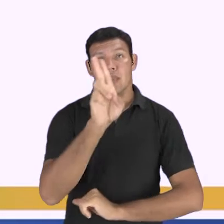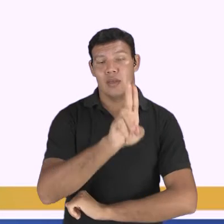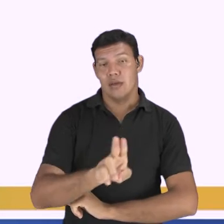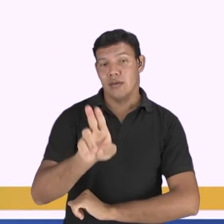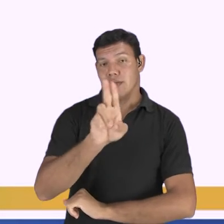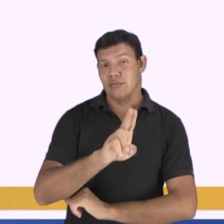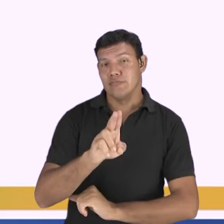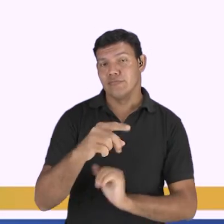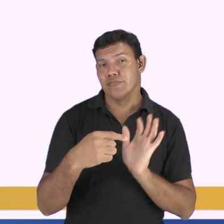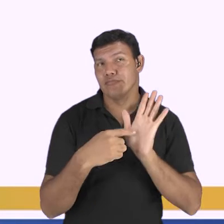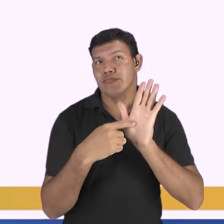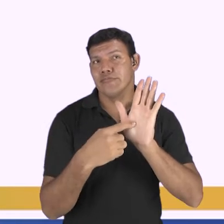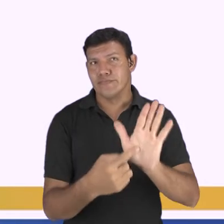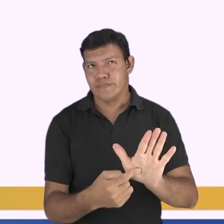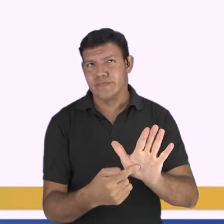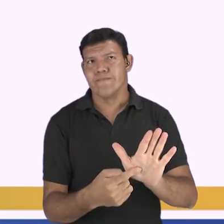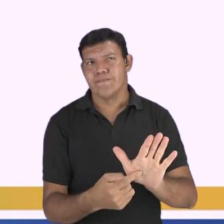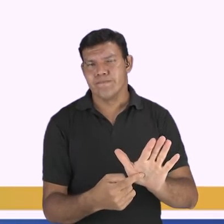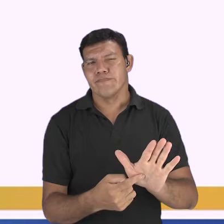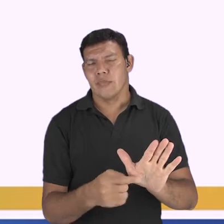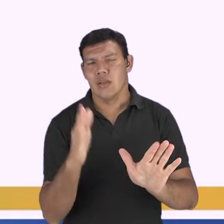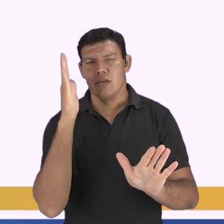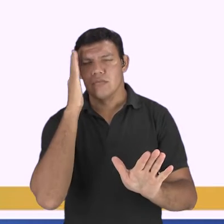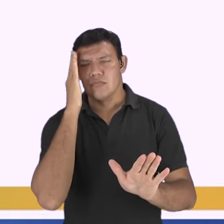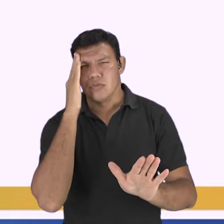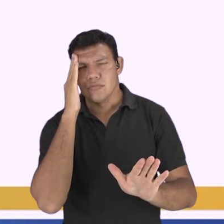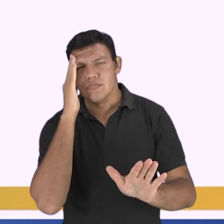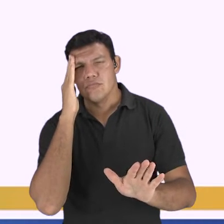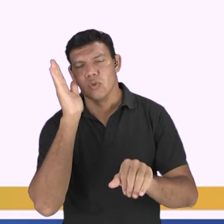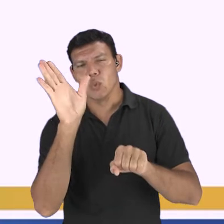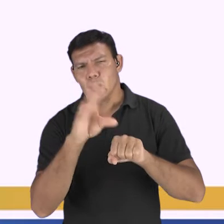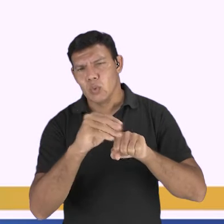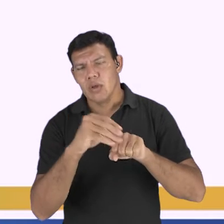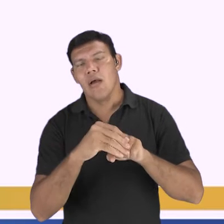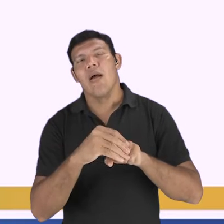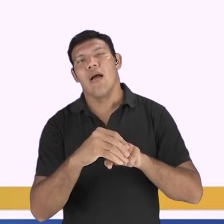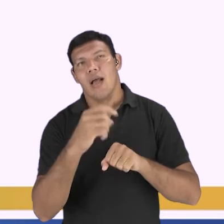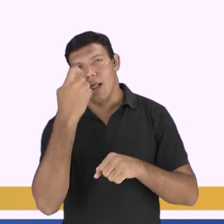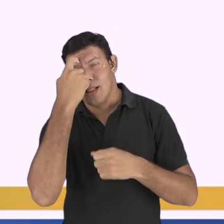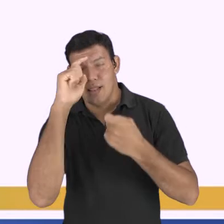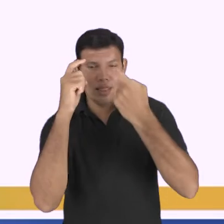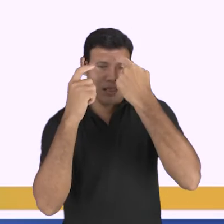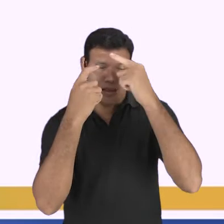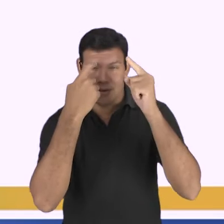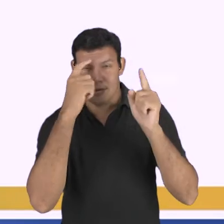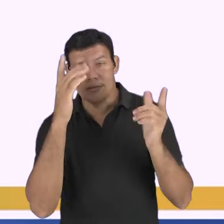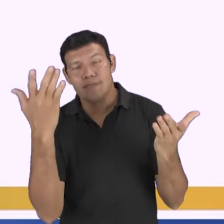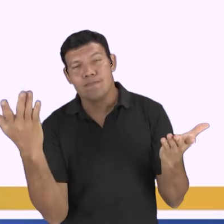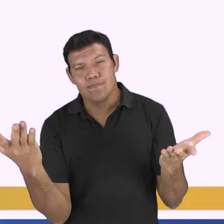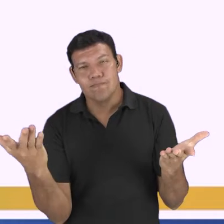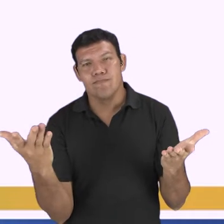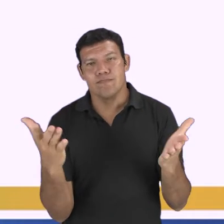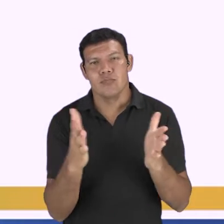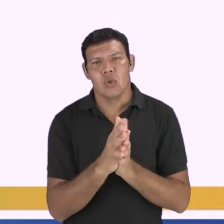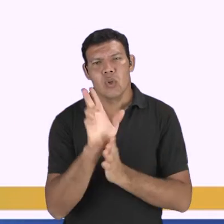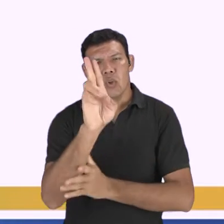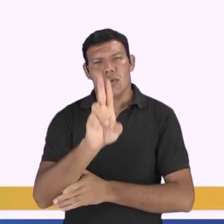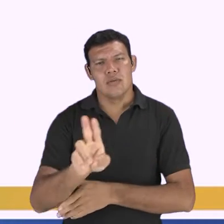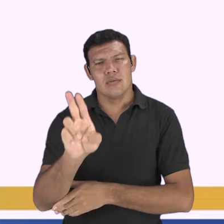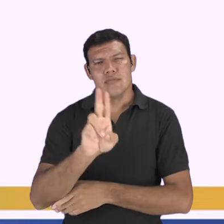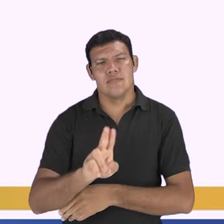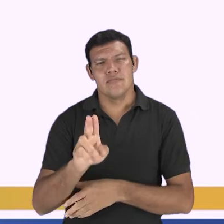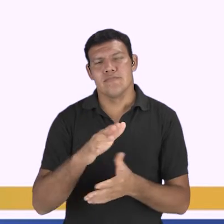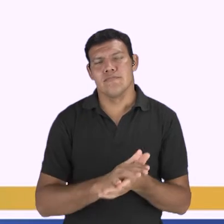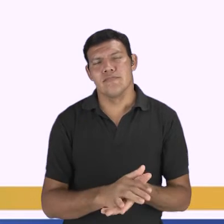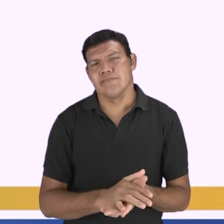para indicar pressupostos de ideias que serão desenvolvidas. Eu estou só dando ali, como utiliza hoje em dia, né,